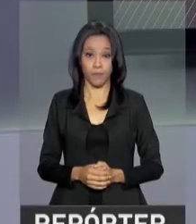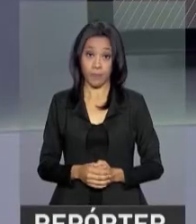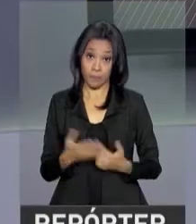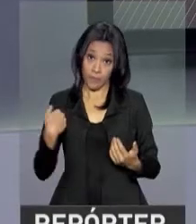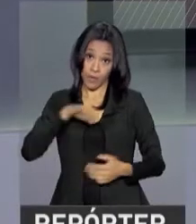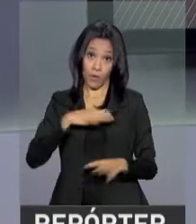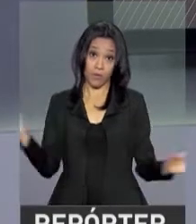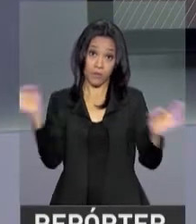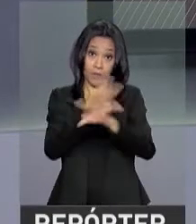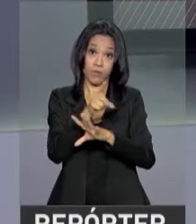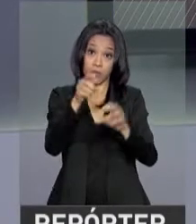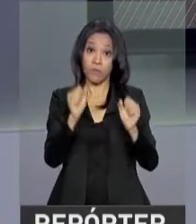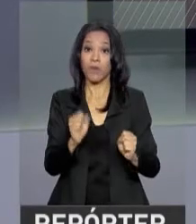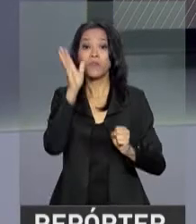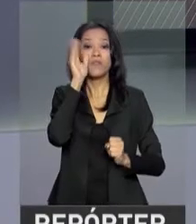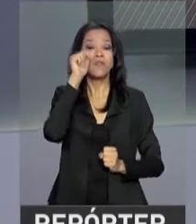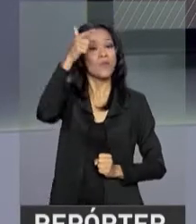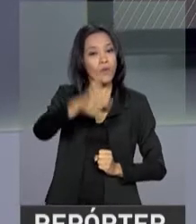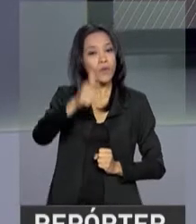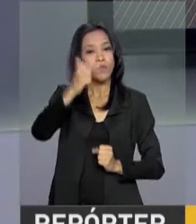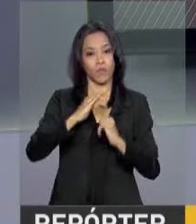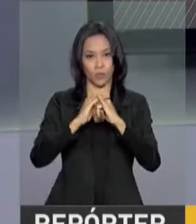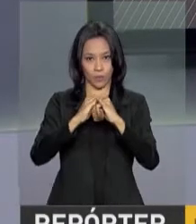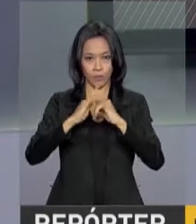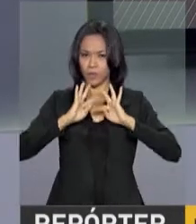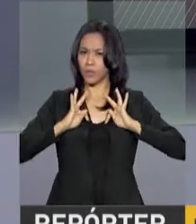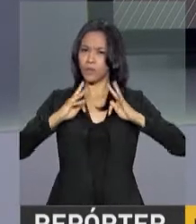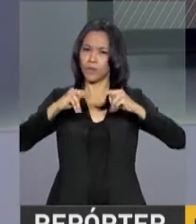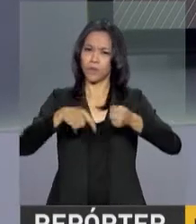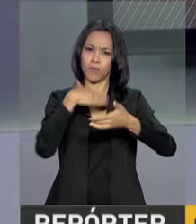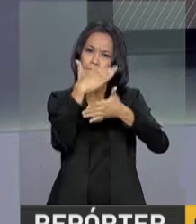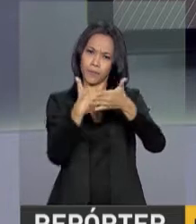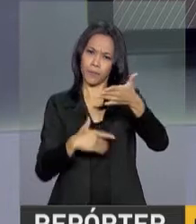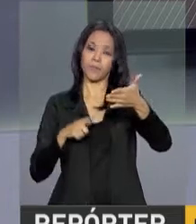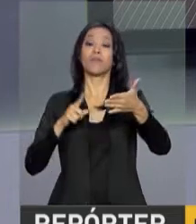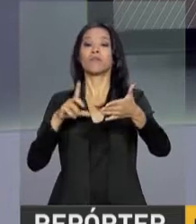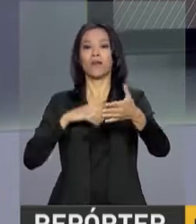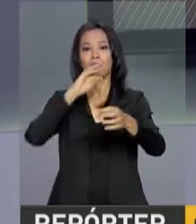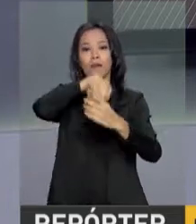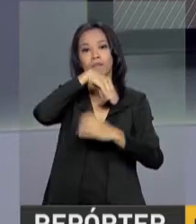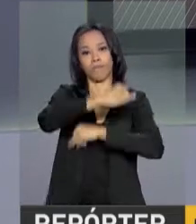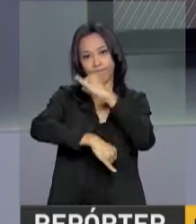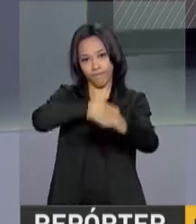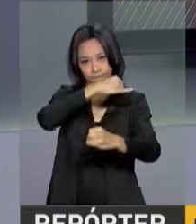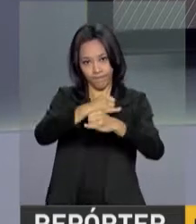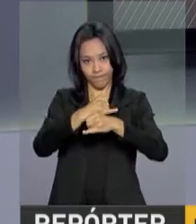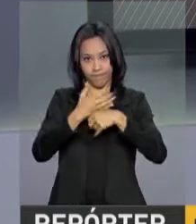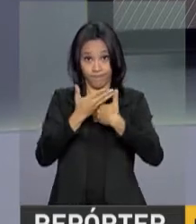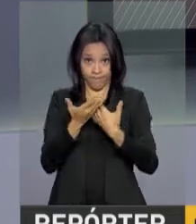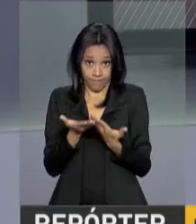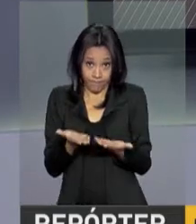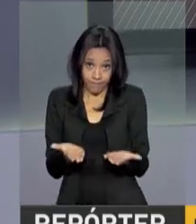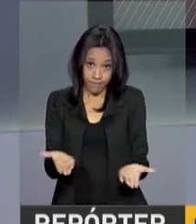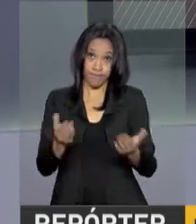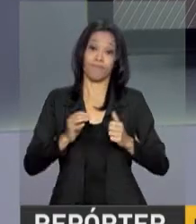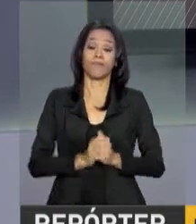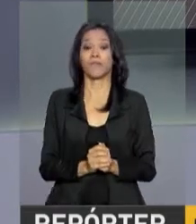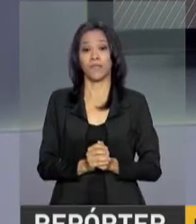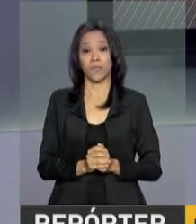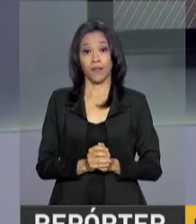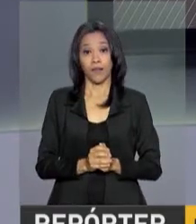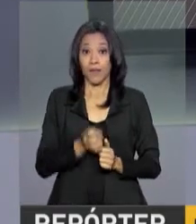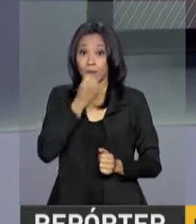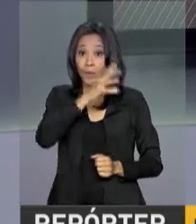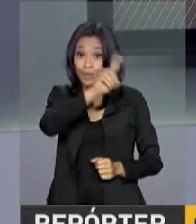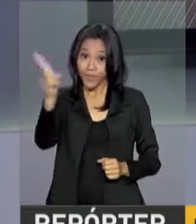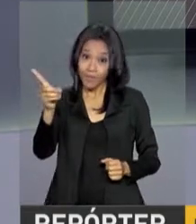Nós ficamos por aqui. Você pode rever as reportagens no YouTube. E toda a nossa programação também está na página da NBR na internet.